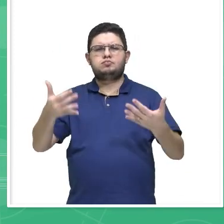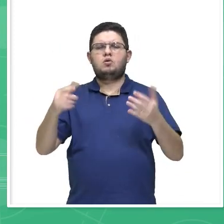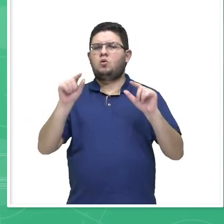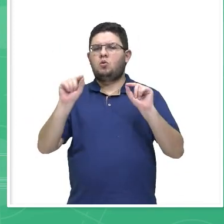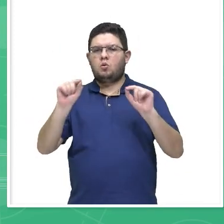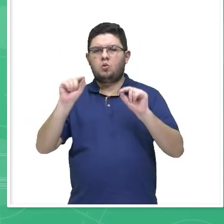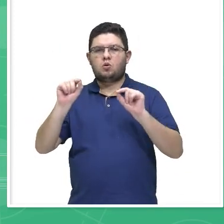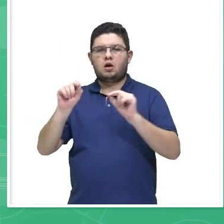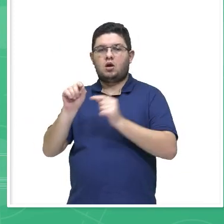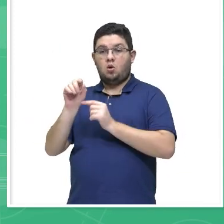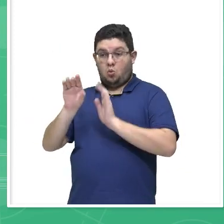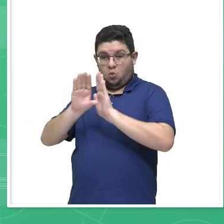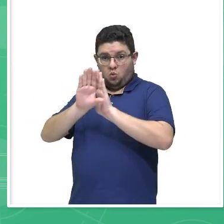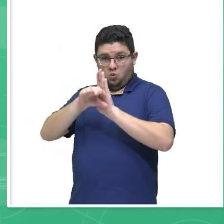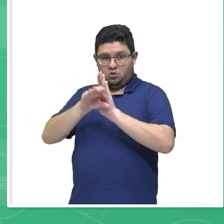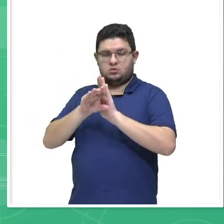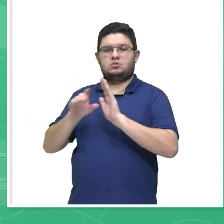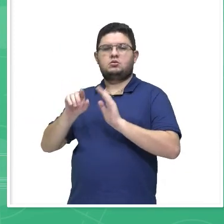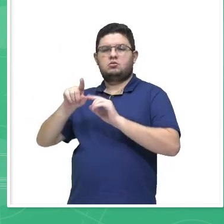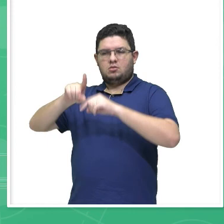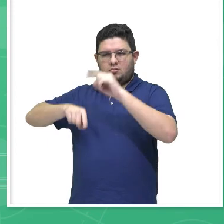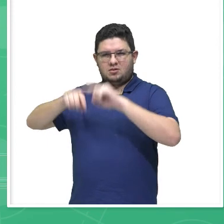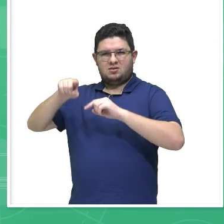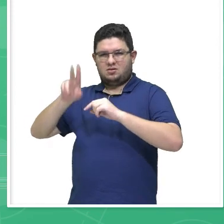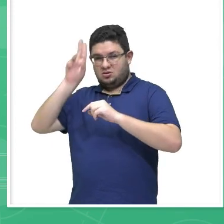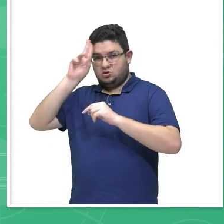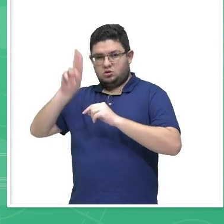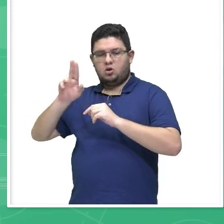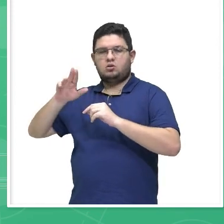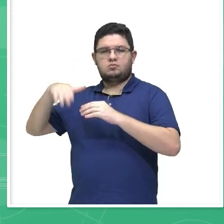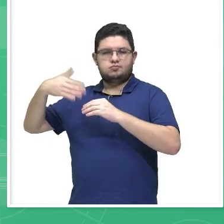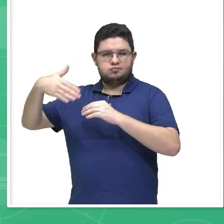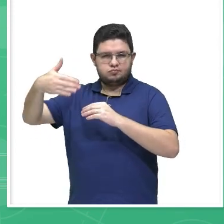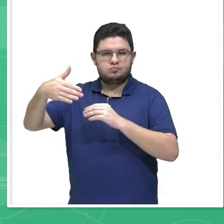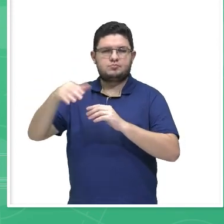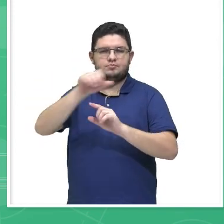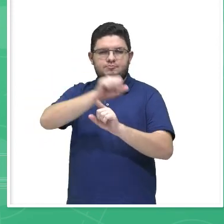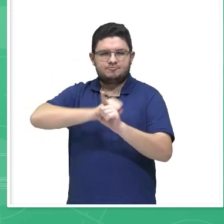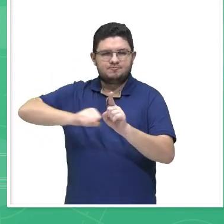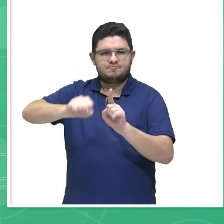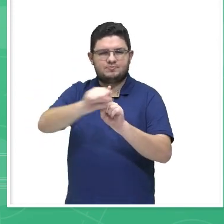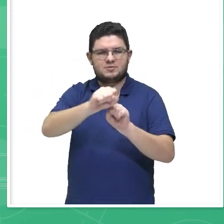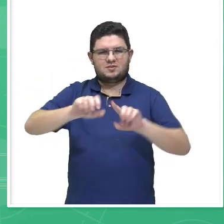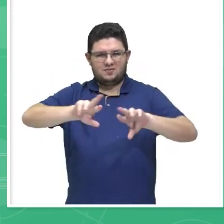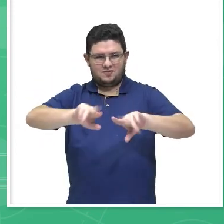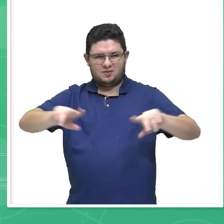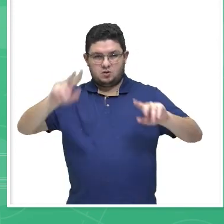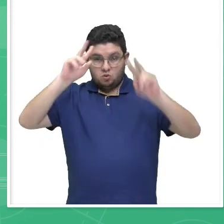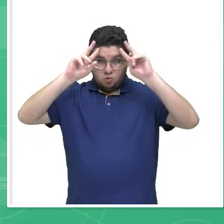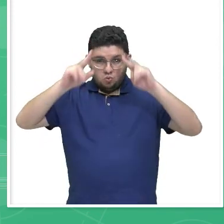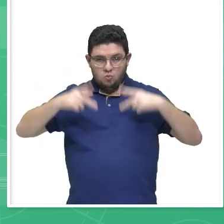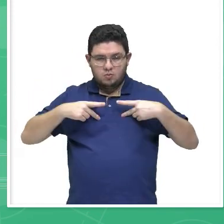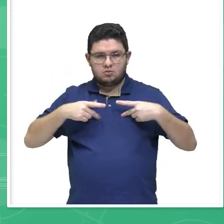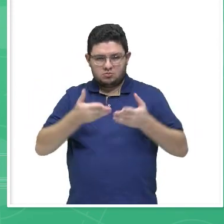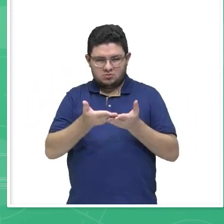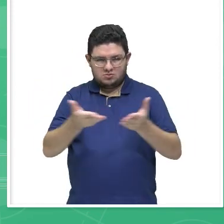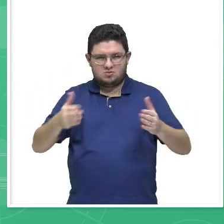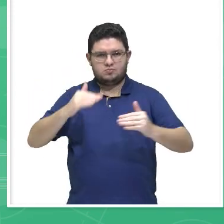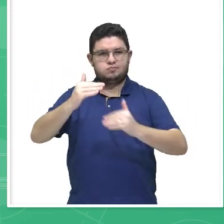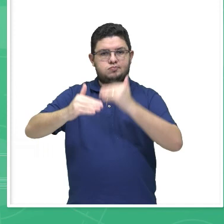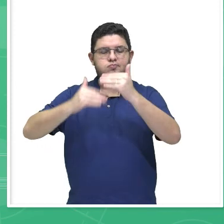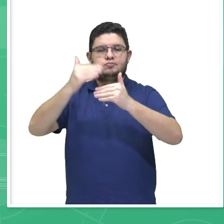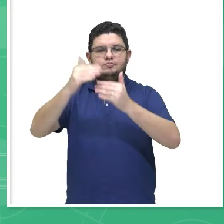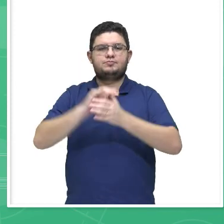materialista histórica para o desenvolvimento das sociedades humanas. Ok, falamos muito de materialismo